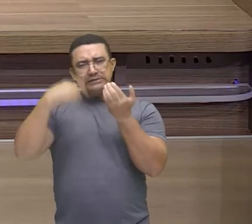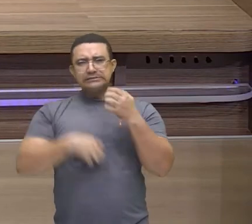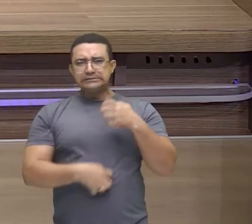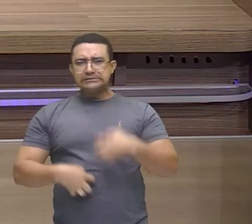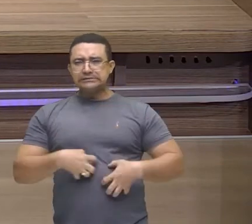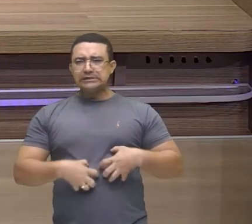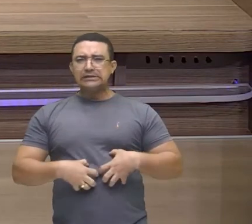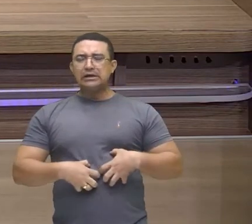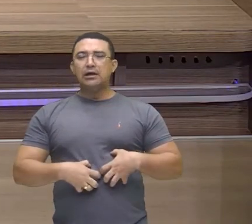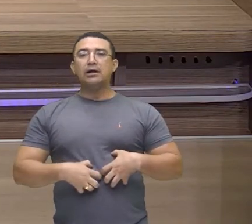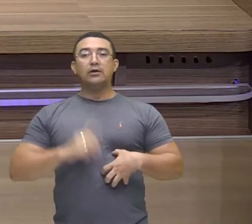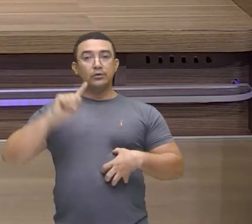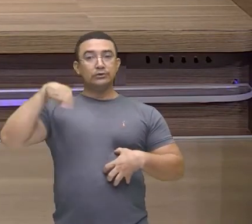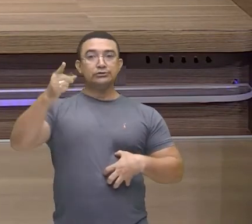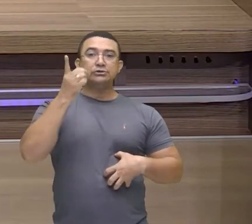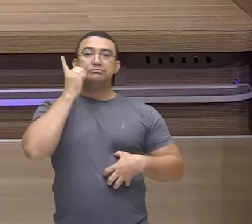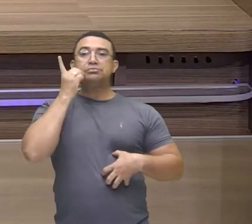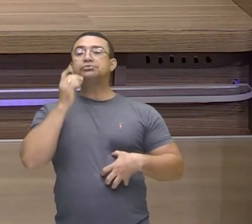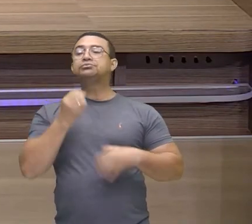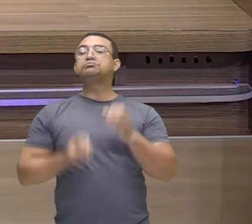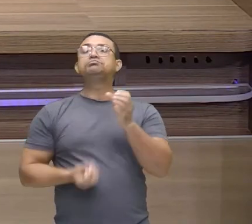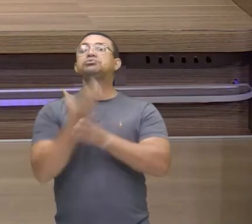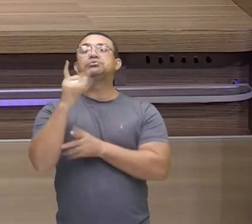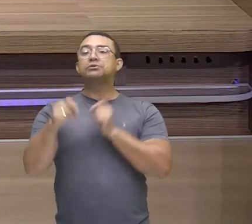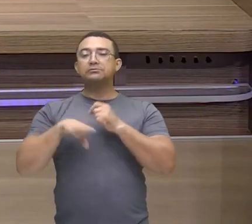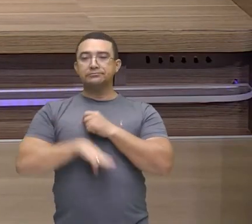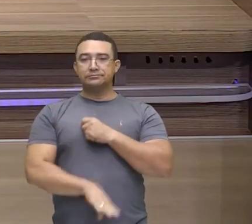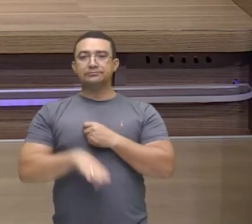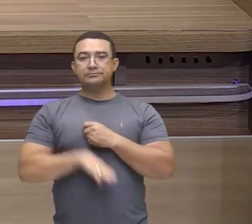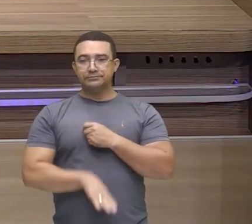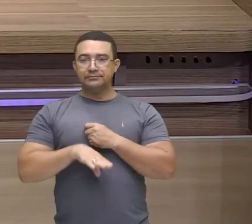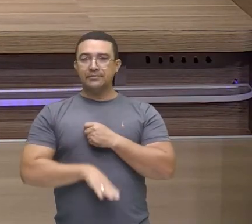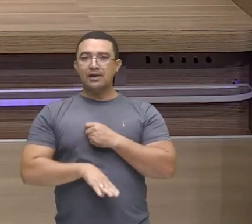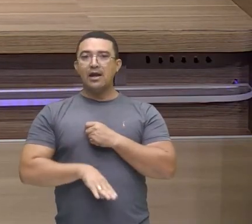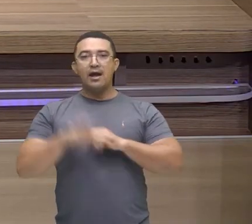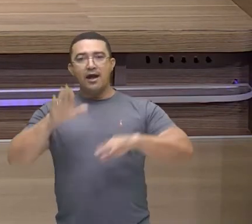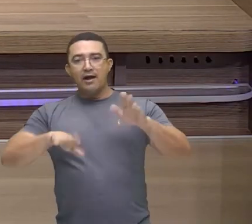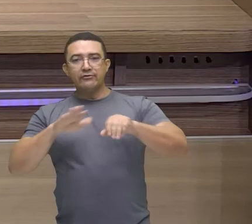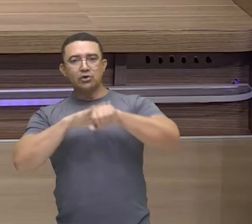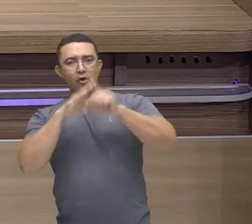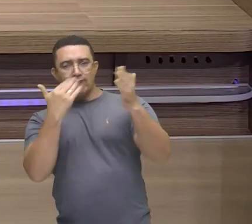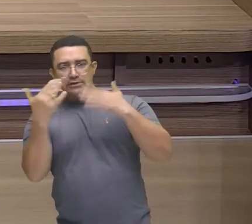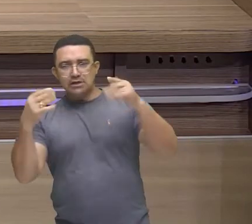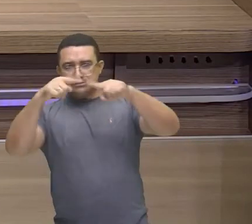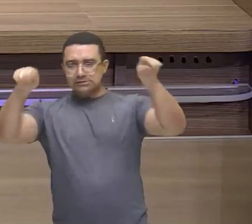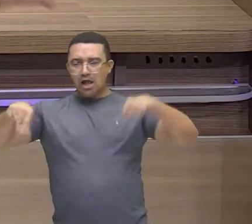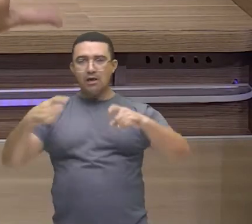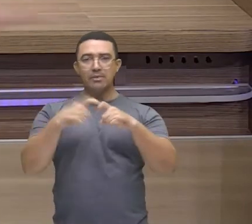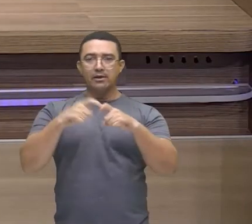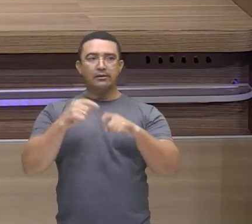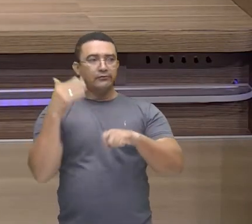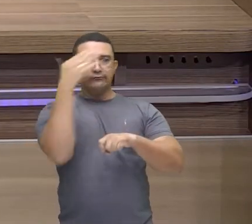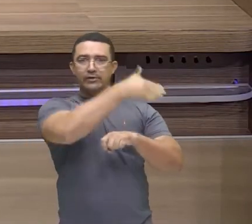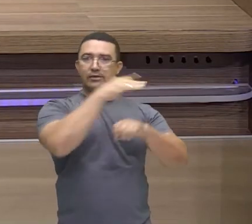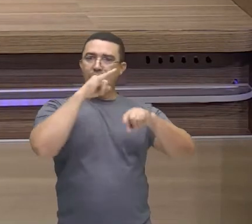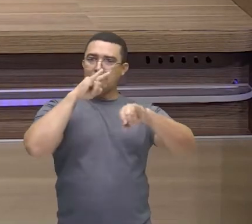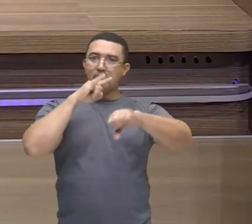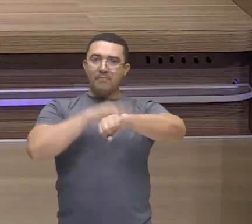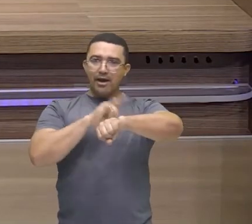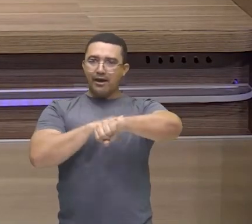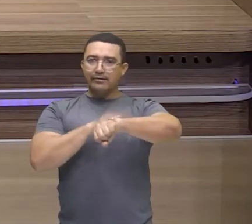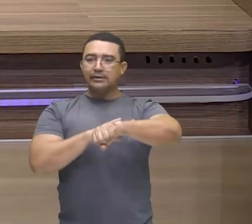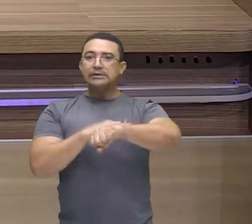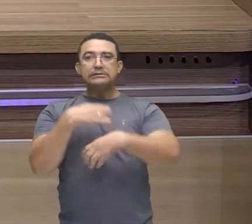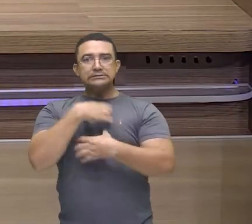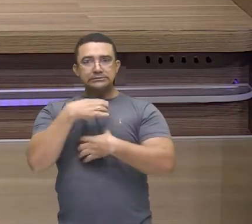ela suja tudo. Às vezes a gente está falando isso no consultório, ela vai no banheiro, quando volta, ela menstruou. E ela foi com uma queixa de dor de barriga, não sei o quê,